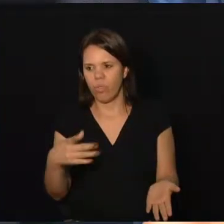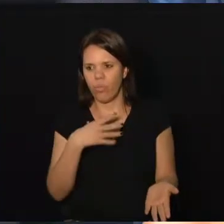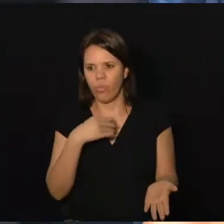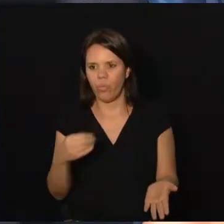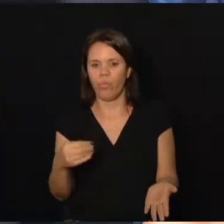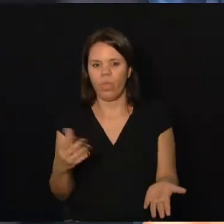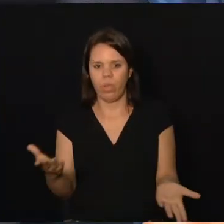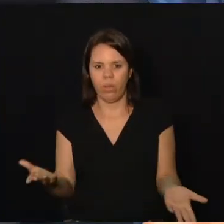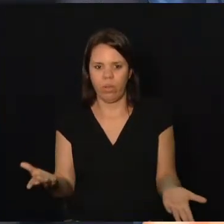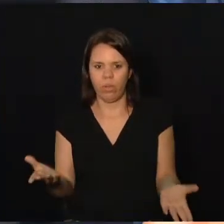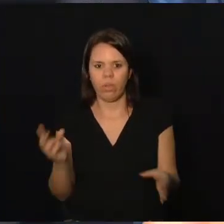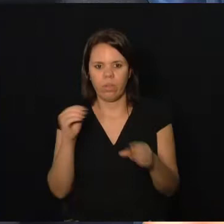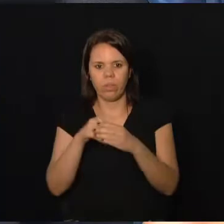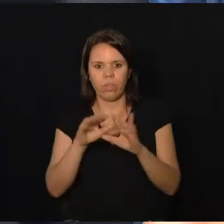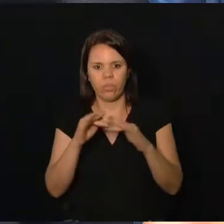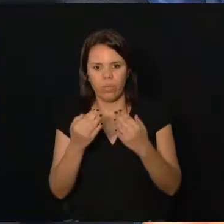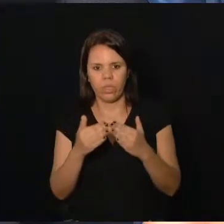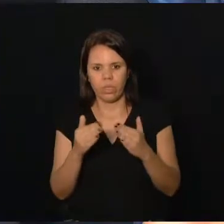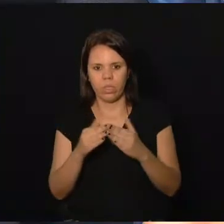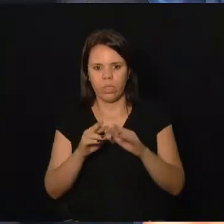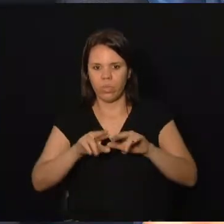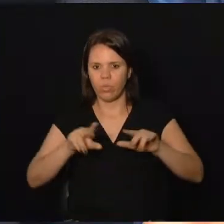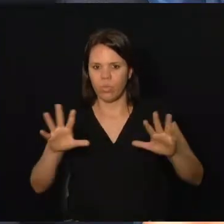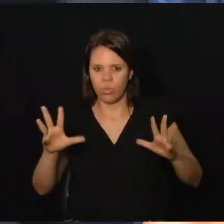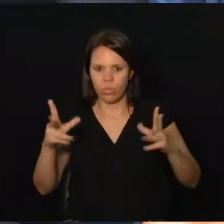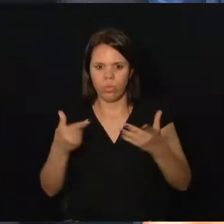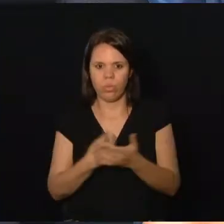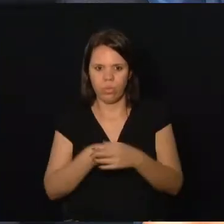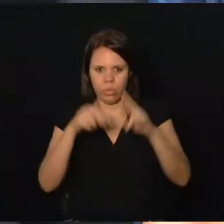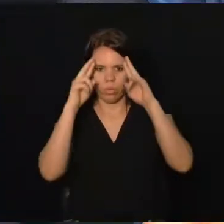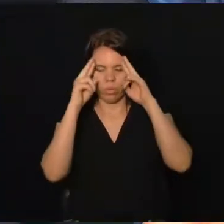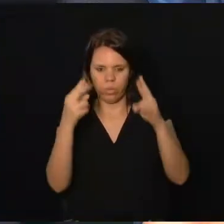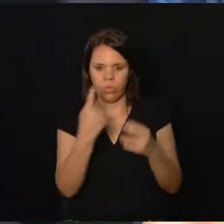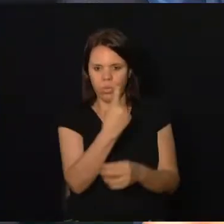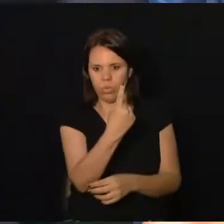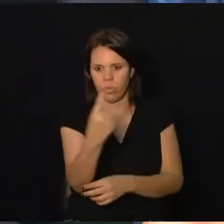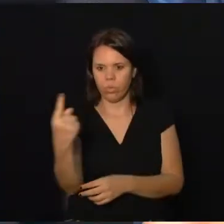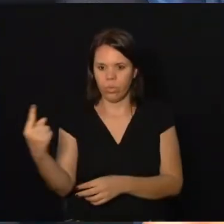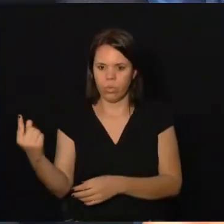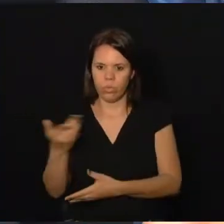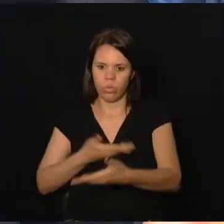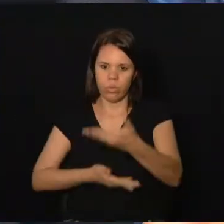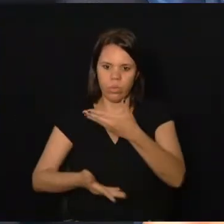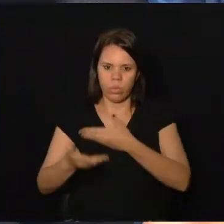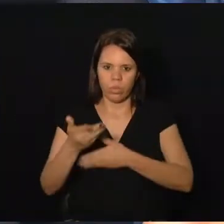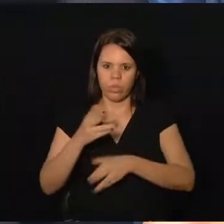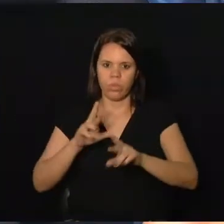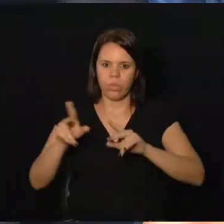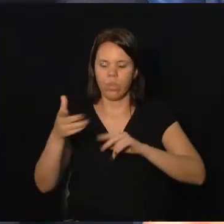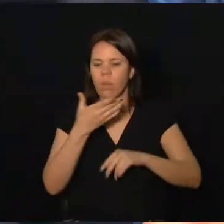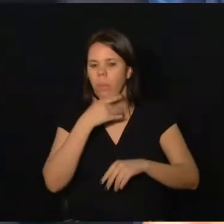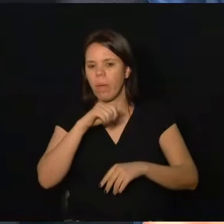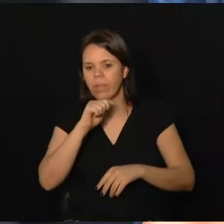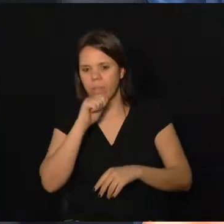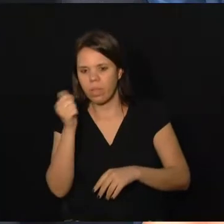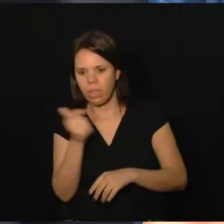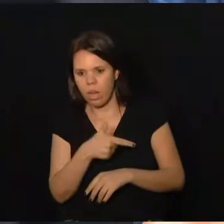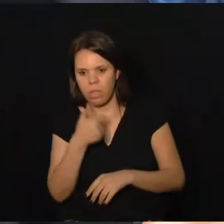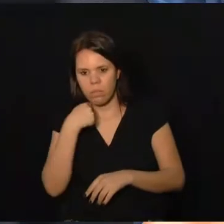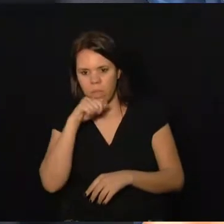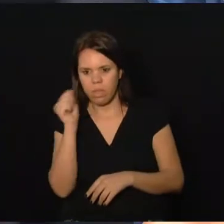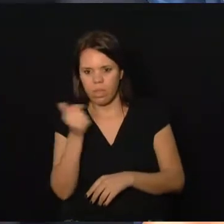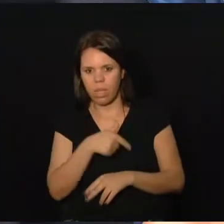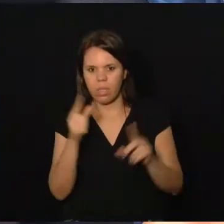né? Dentro de uma casa tem de tudo. Então, o respeito de um para outro, para com outro, com padrasto, madrasta, essa coisa toda está